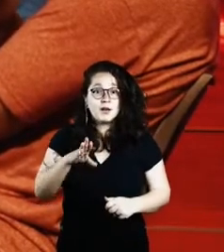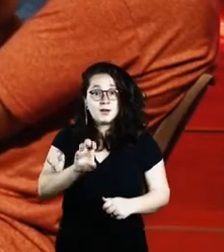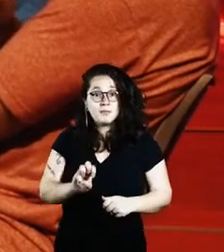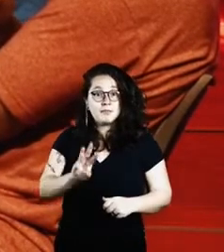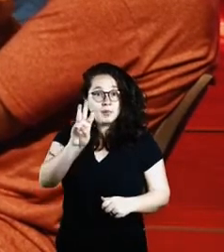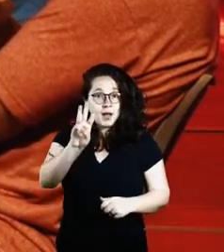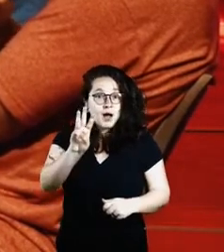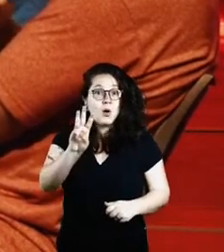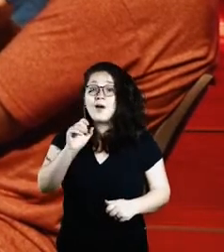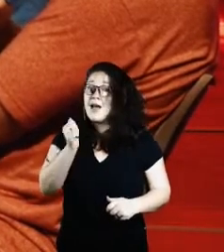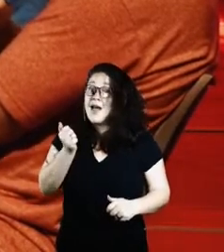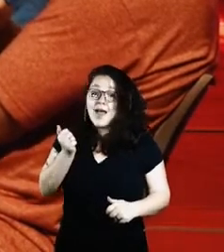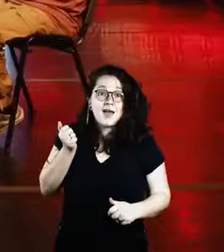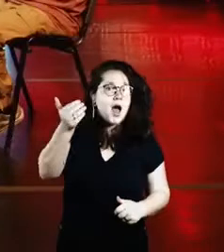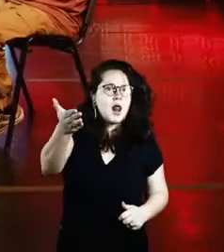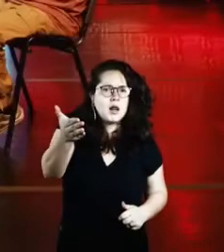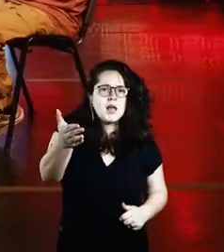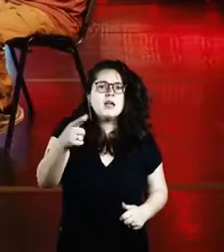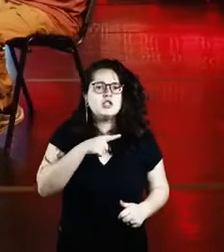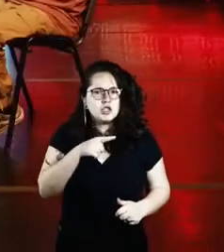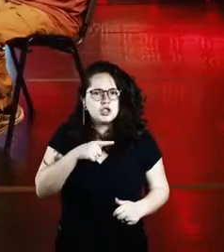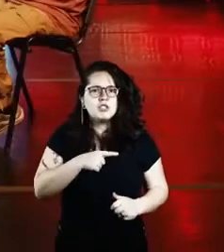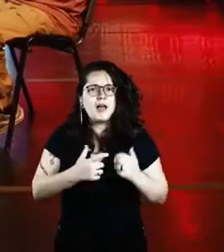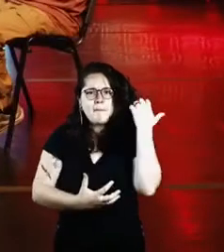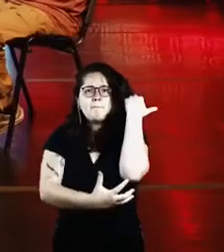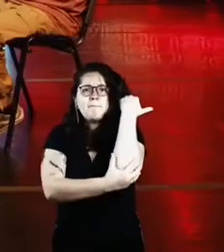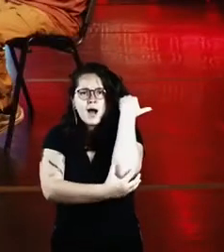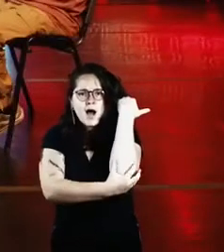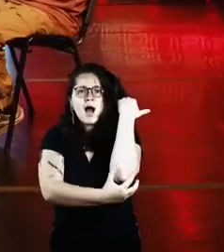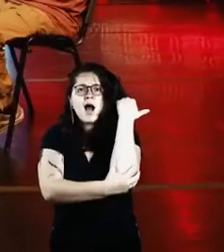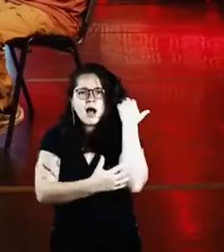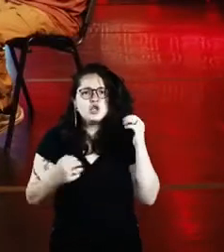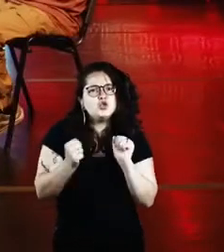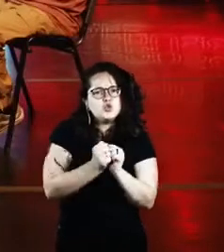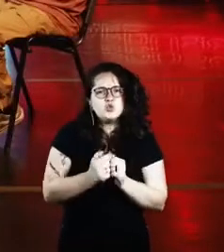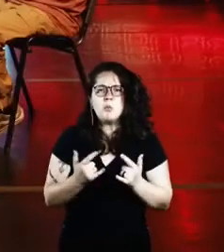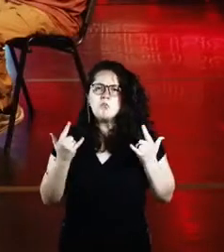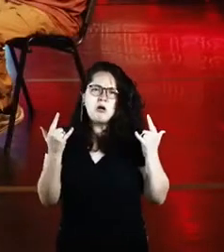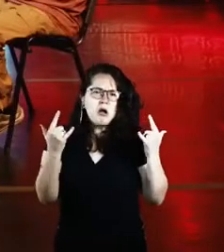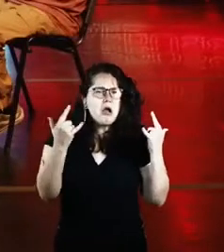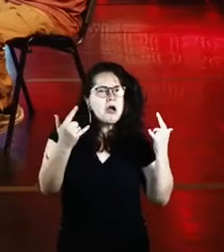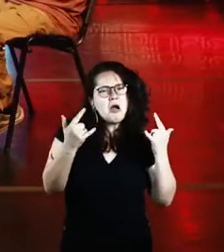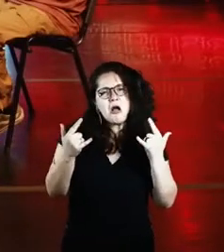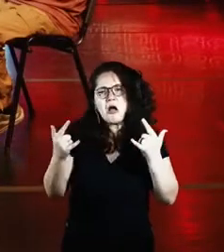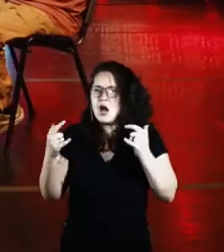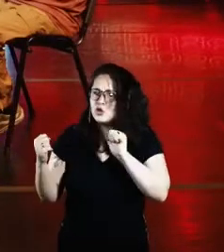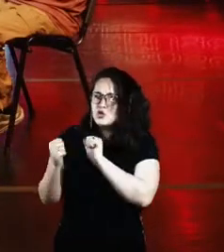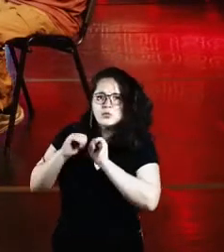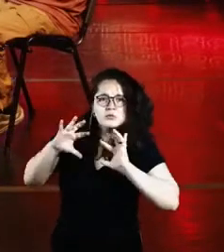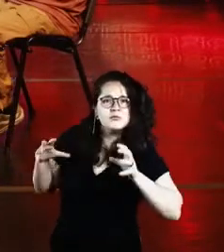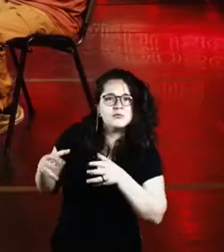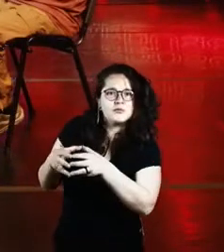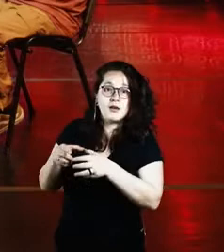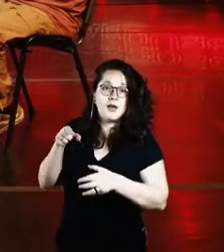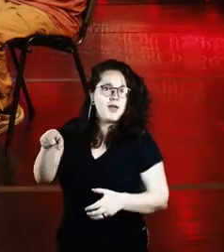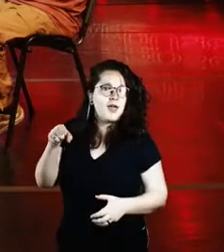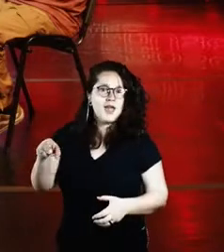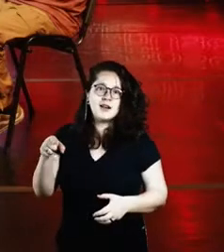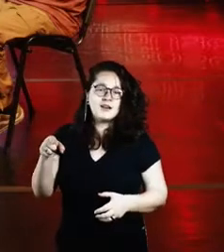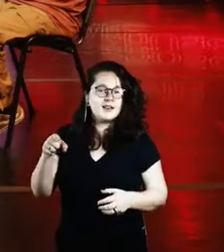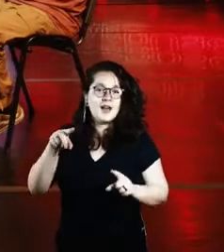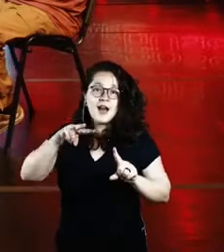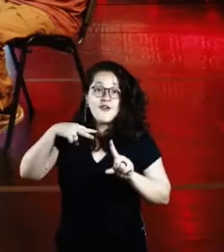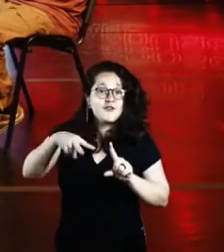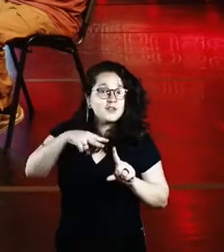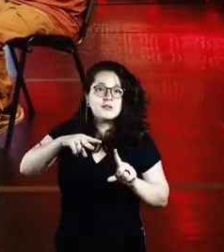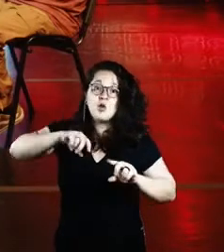Crim? O Blau já colava com os punk, entendeu, meu? Com os roqueiros, a visão dele era, né, meu? Que era como